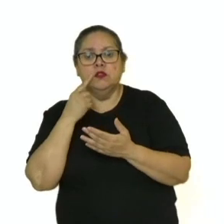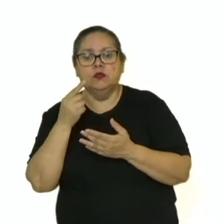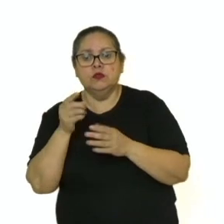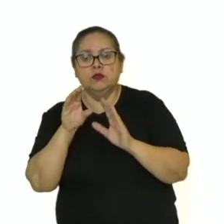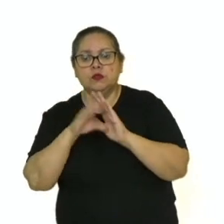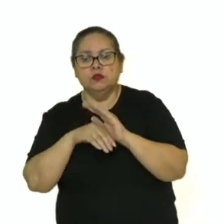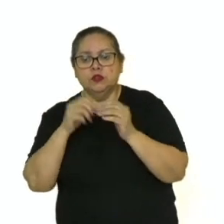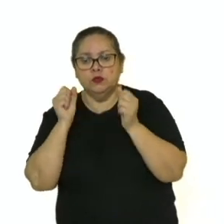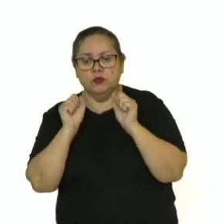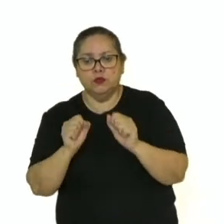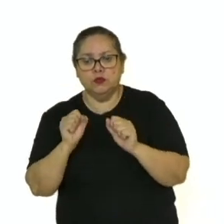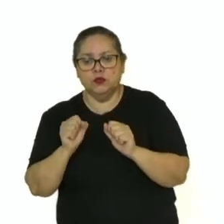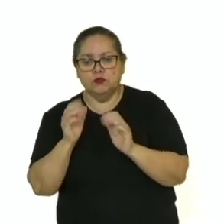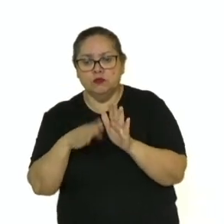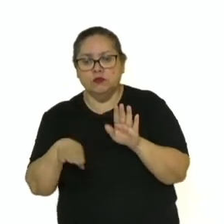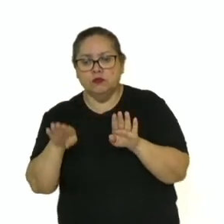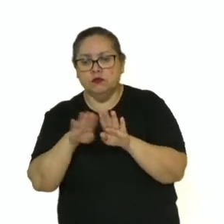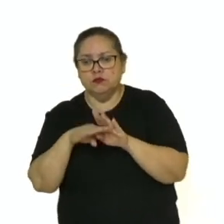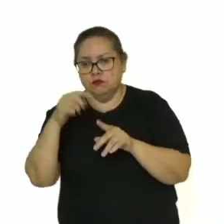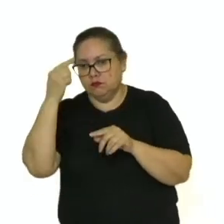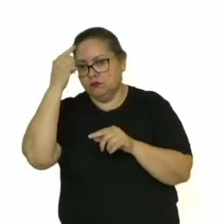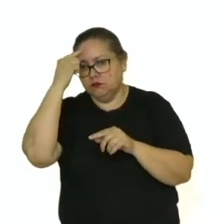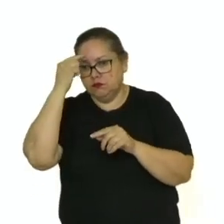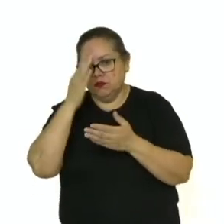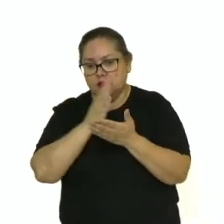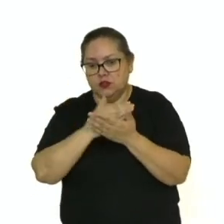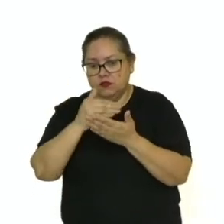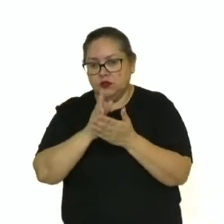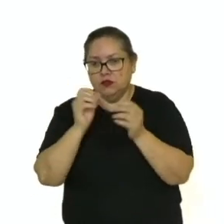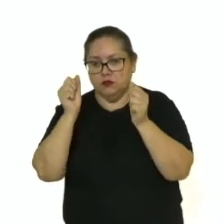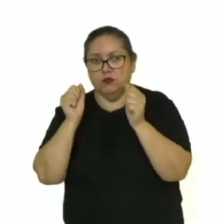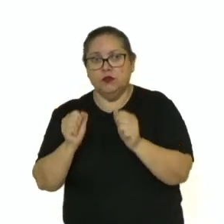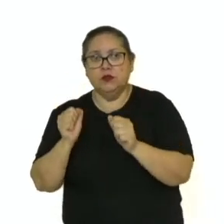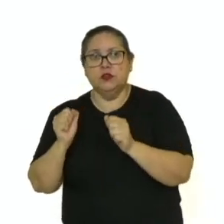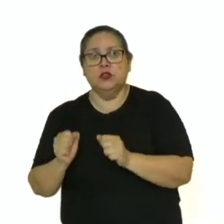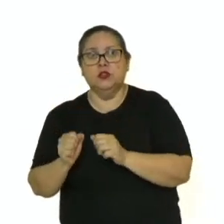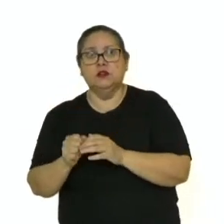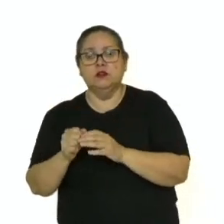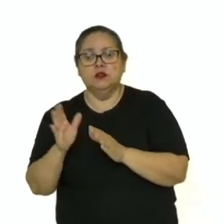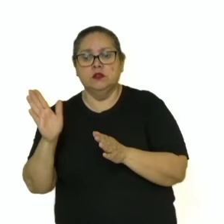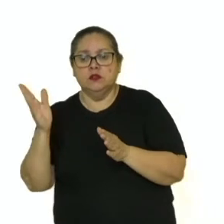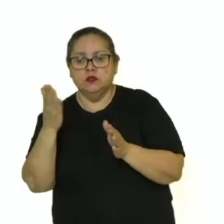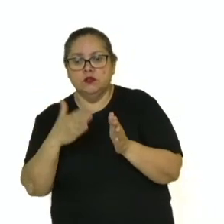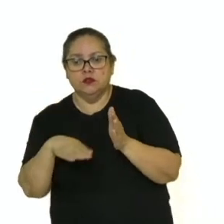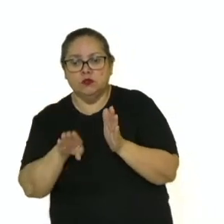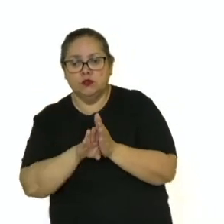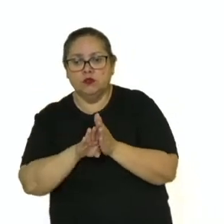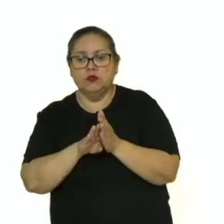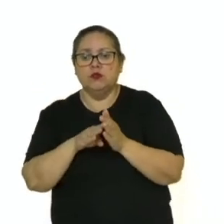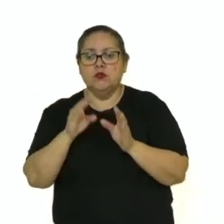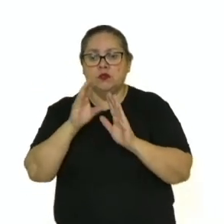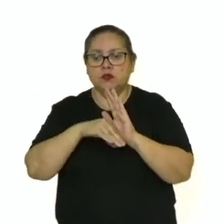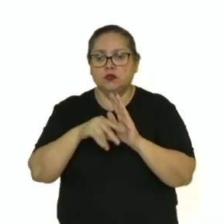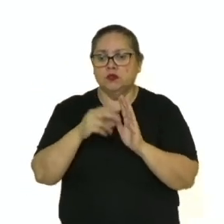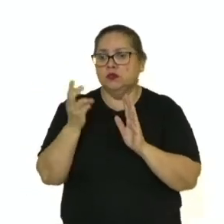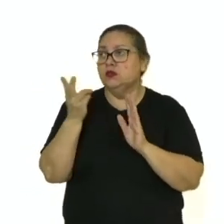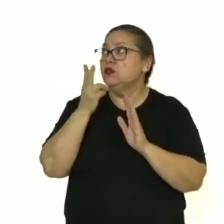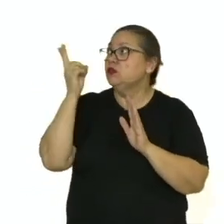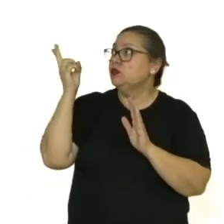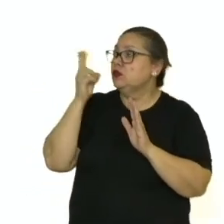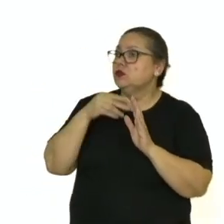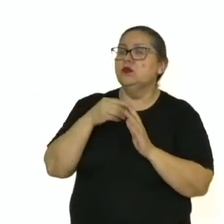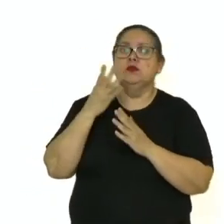de poder, retomando noções de divisão entre poderes, né, retomamos conceitos segundo Max Weber e Bobbio, bem